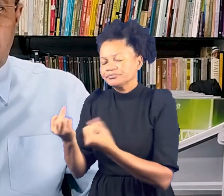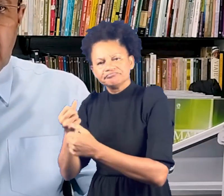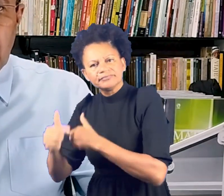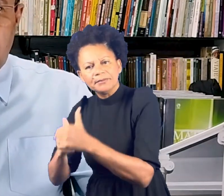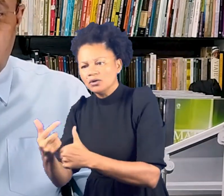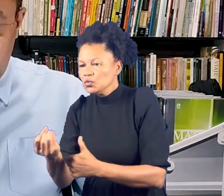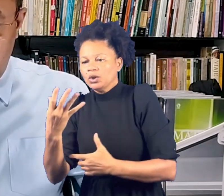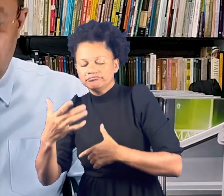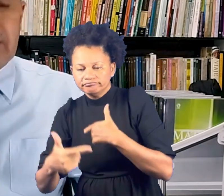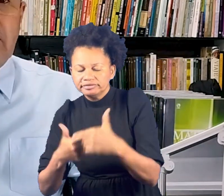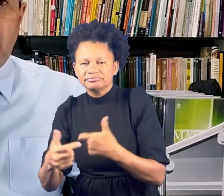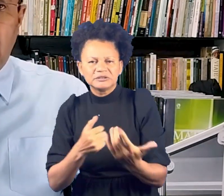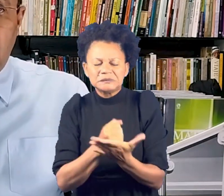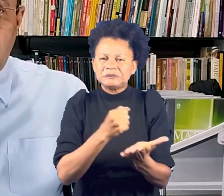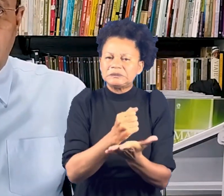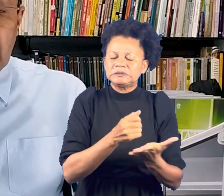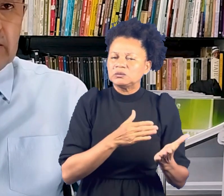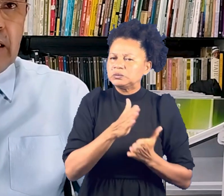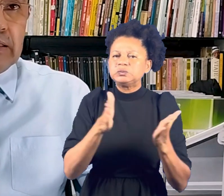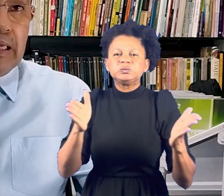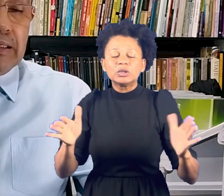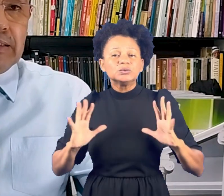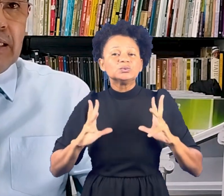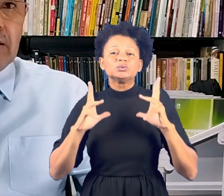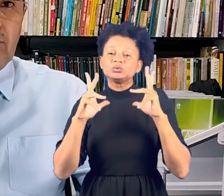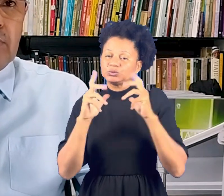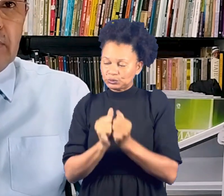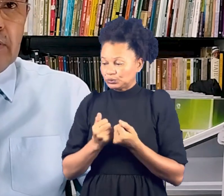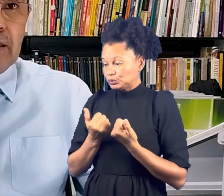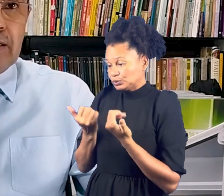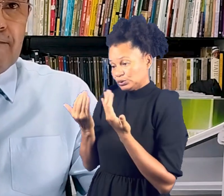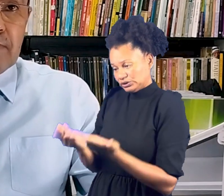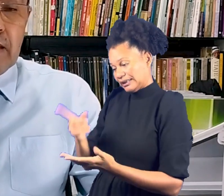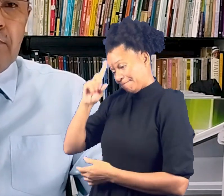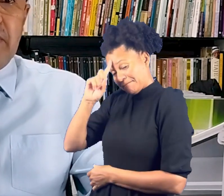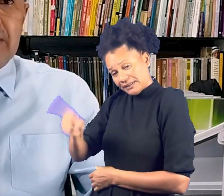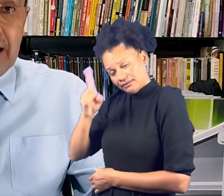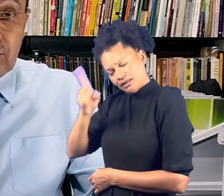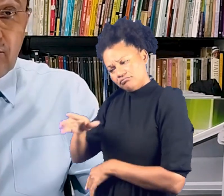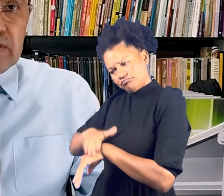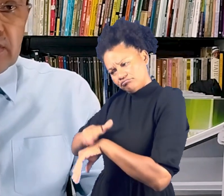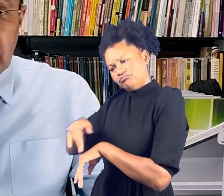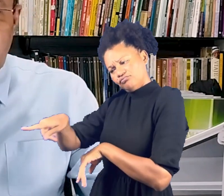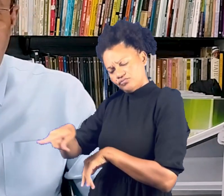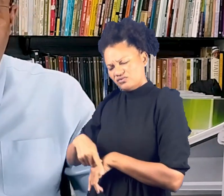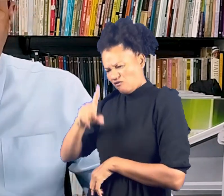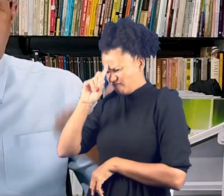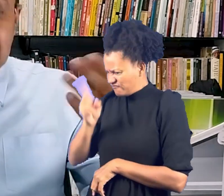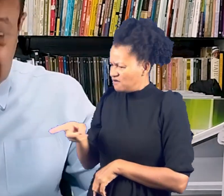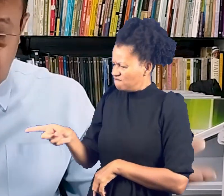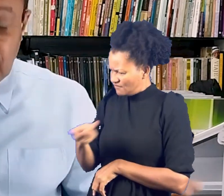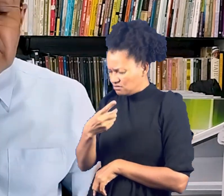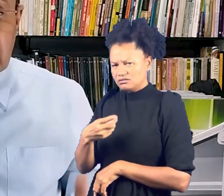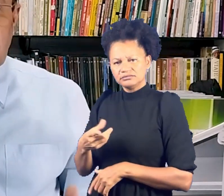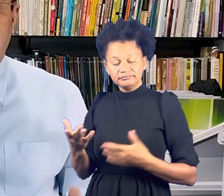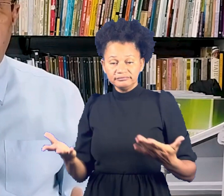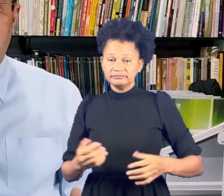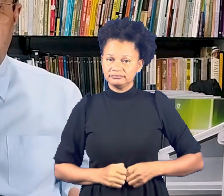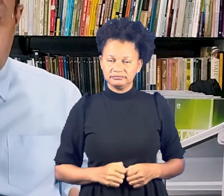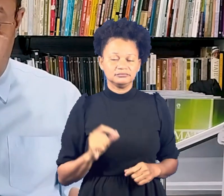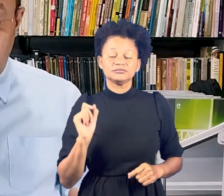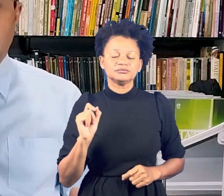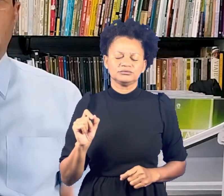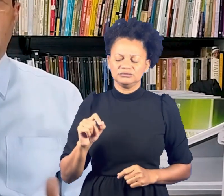lhe é, né, atribuído, né, além daquilo que lhe é mandado fazer, ordenado